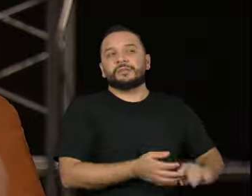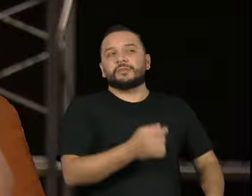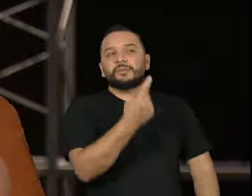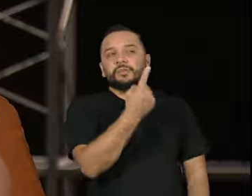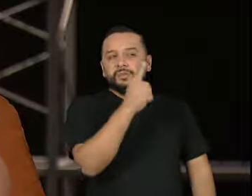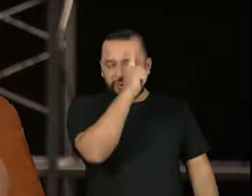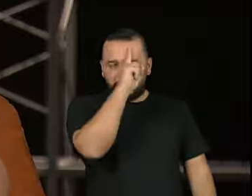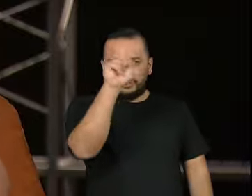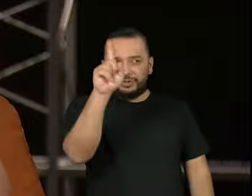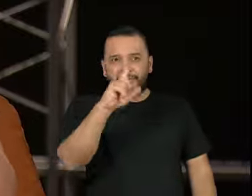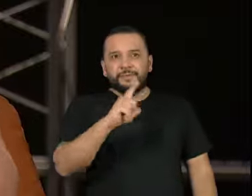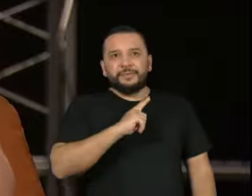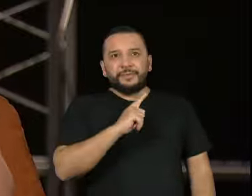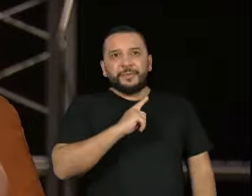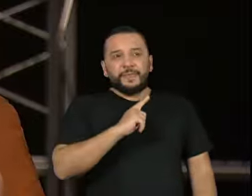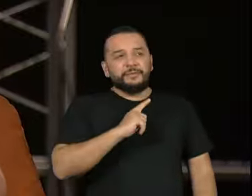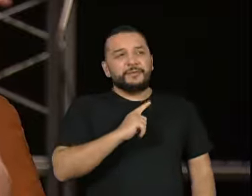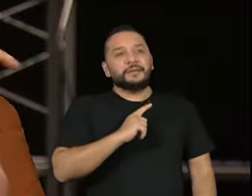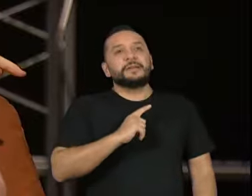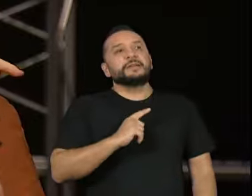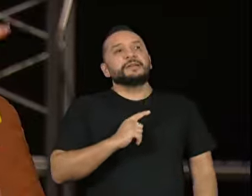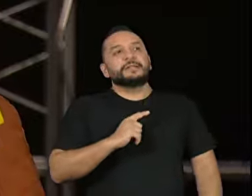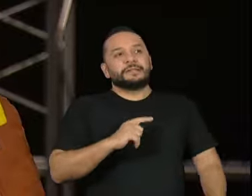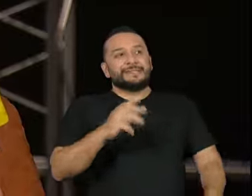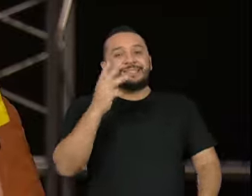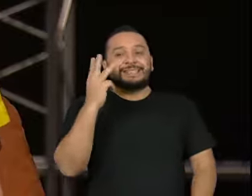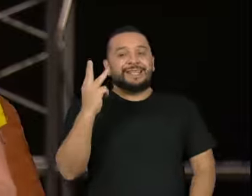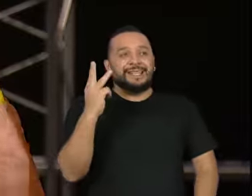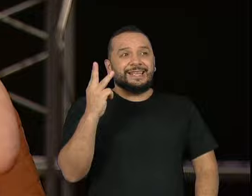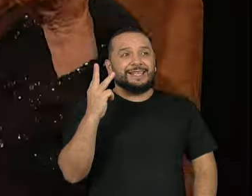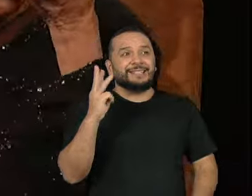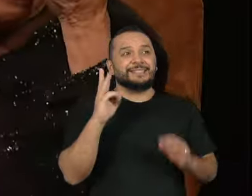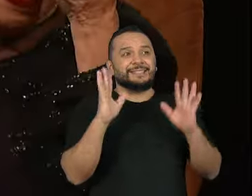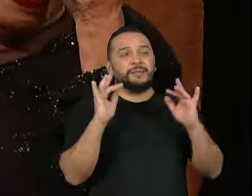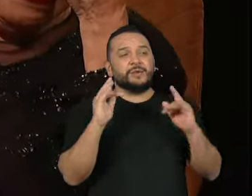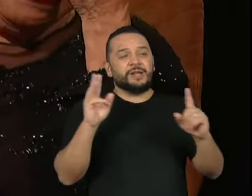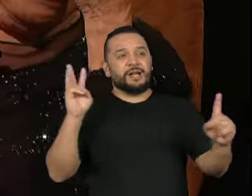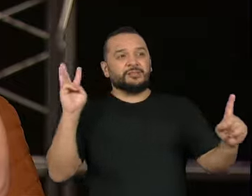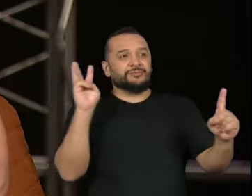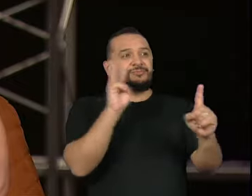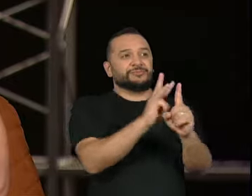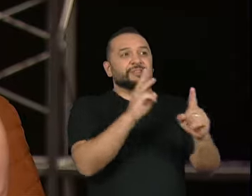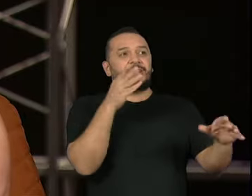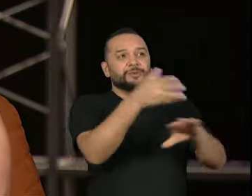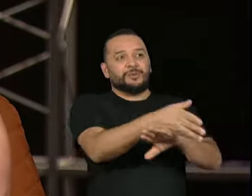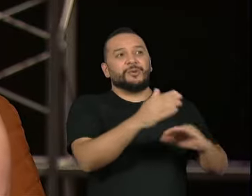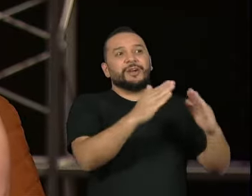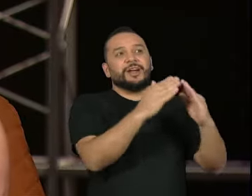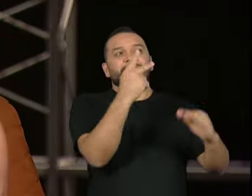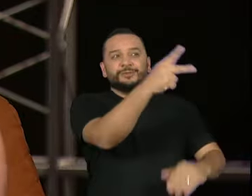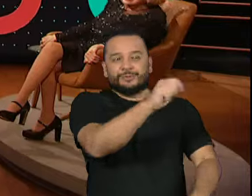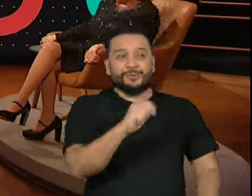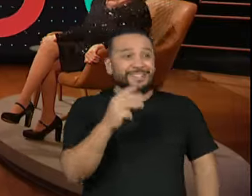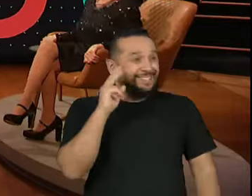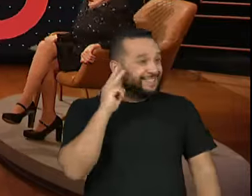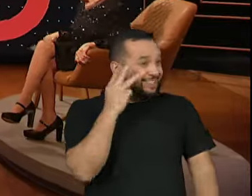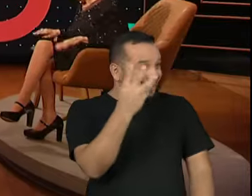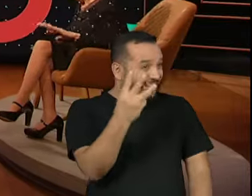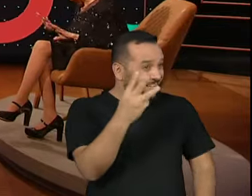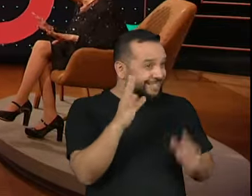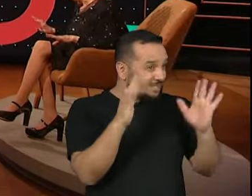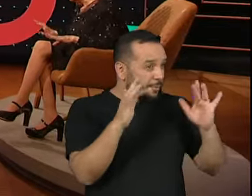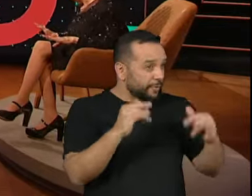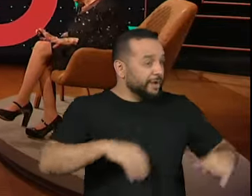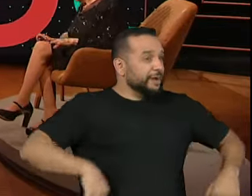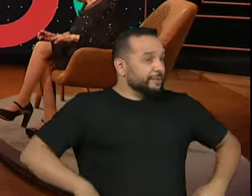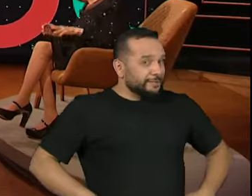que 3 namorados foram parar na sala da tua casa Gente, ao mesmo vocês tempo. sabem isso? E isso é verdade. Eu posso não